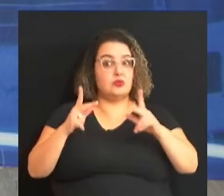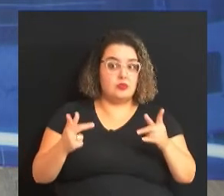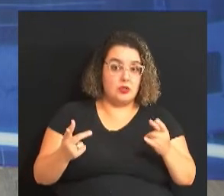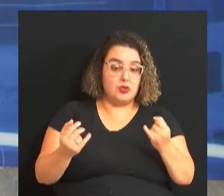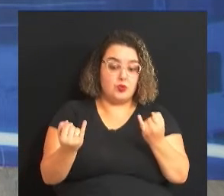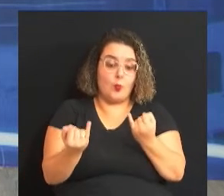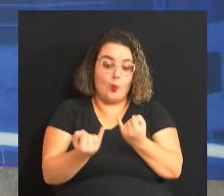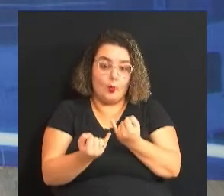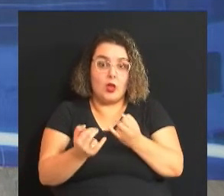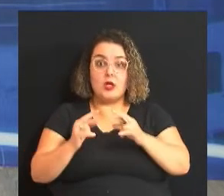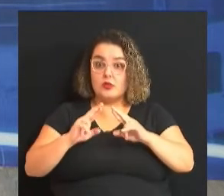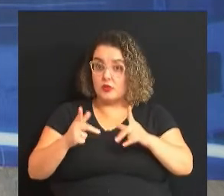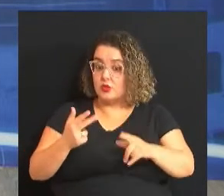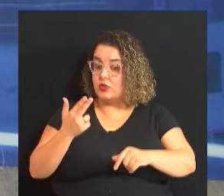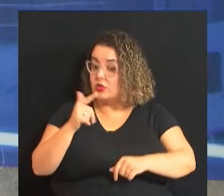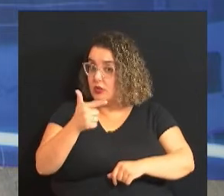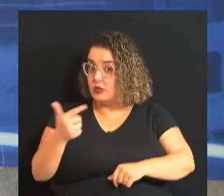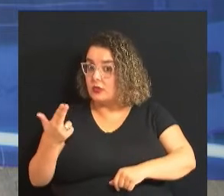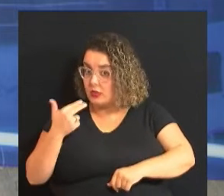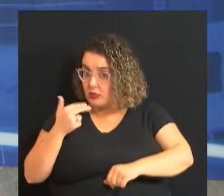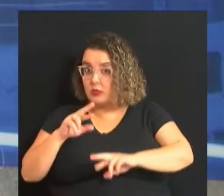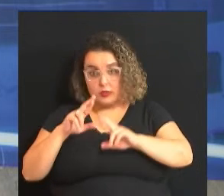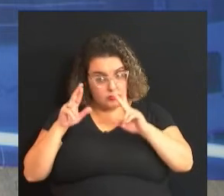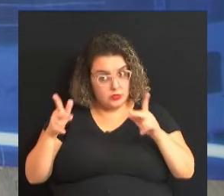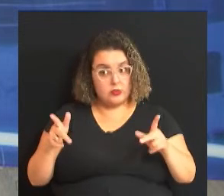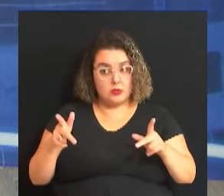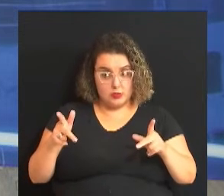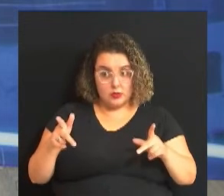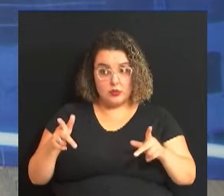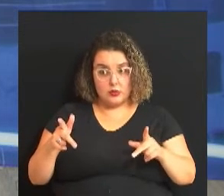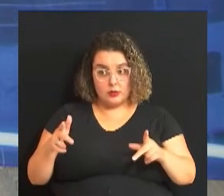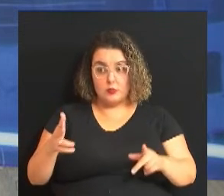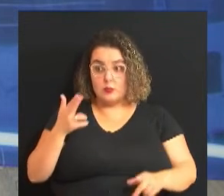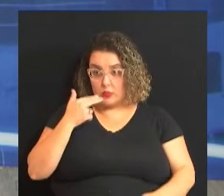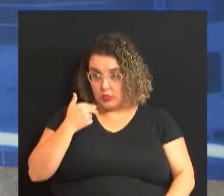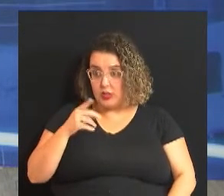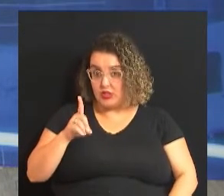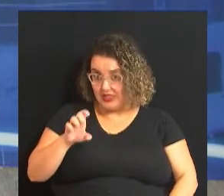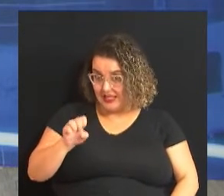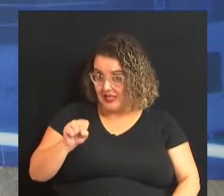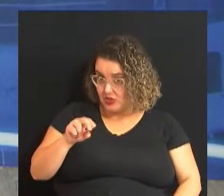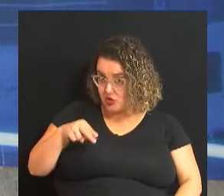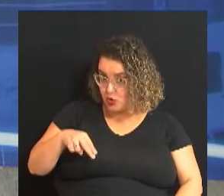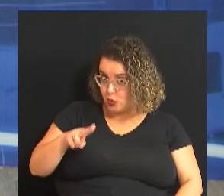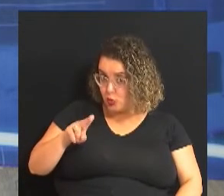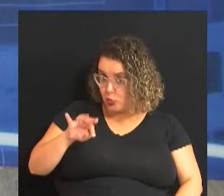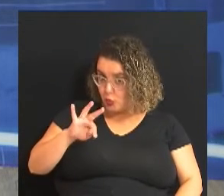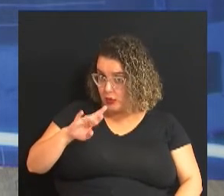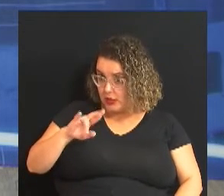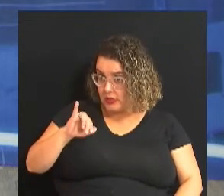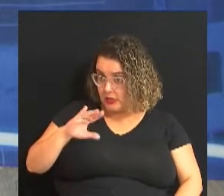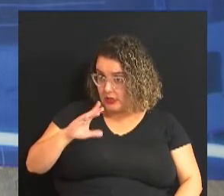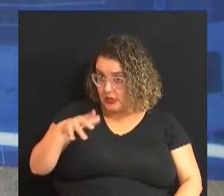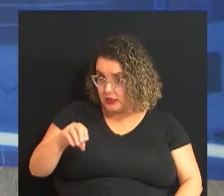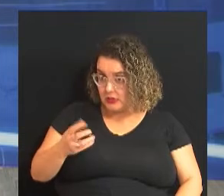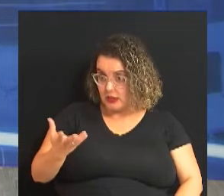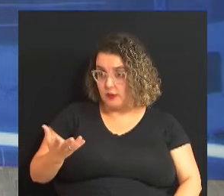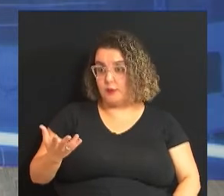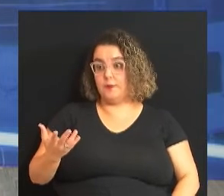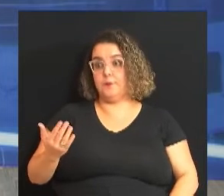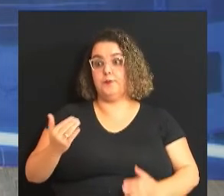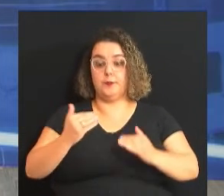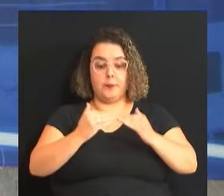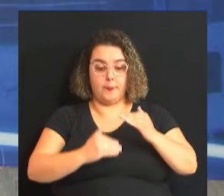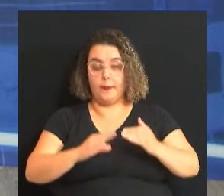tá? São coisas bem distintas. Estou falando de desnutrição, é uma coisa muito séria. Você tem albumina muito baixa, que é a